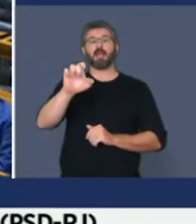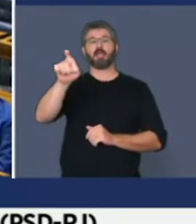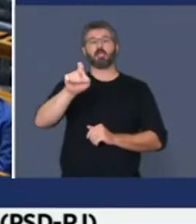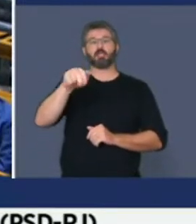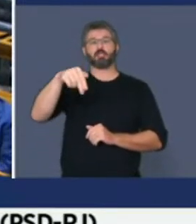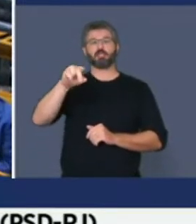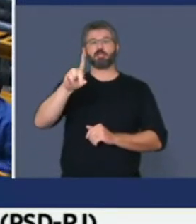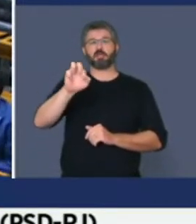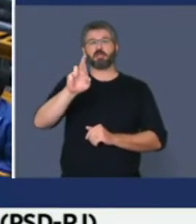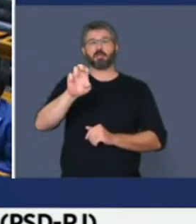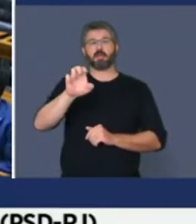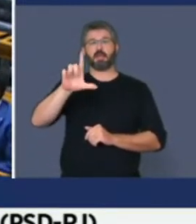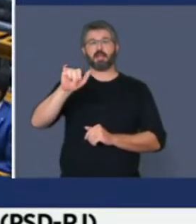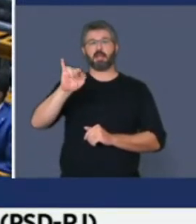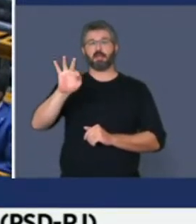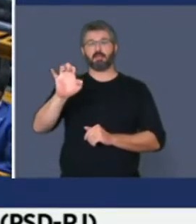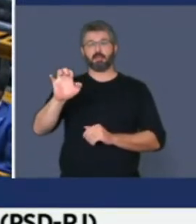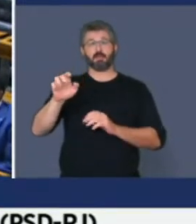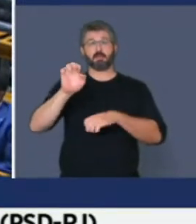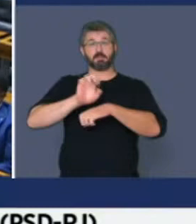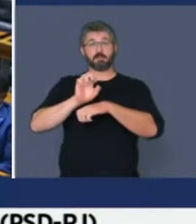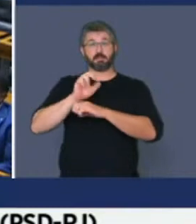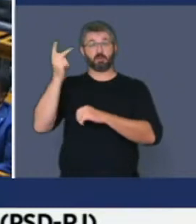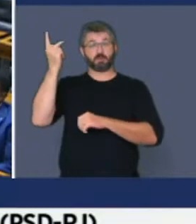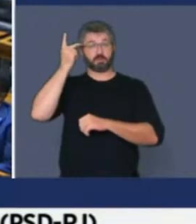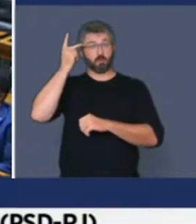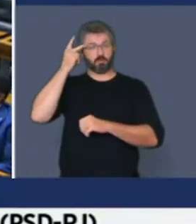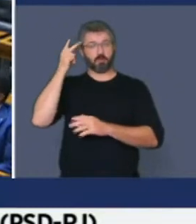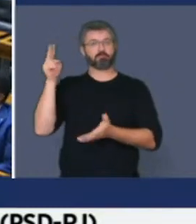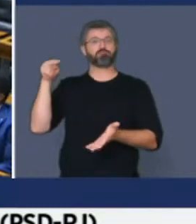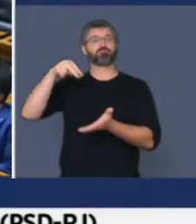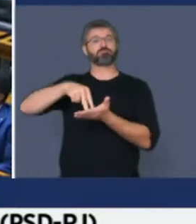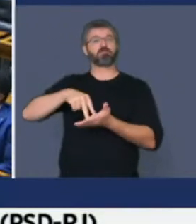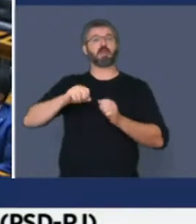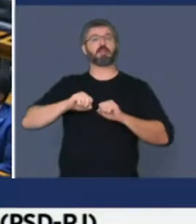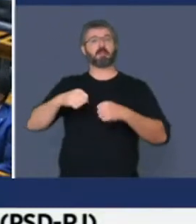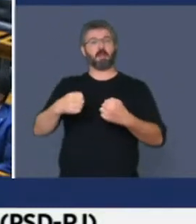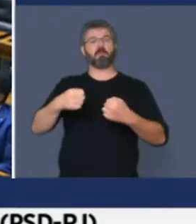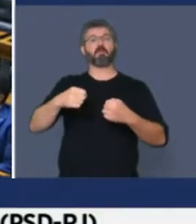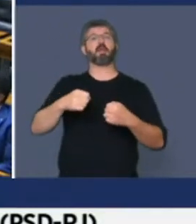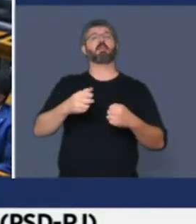Democratas de São Paulo, que subiu à tribuna defendendo a